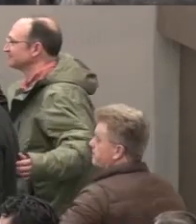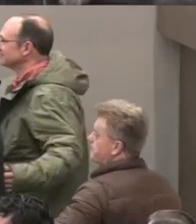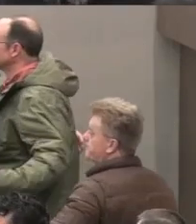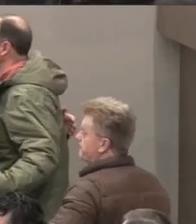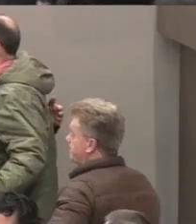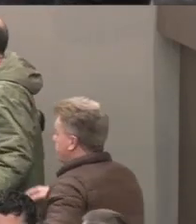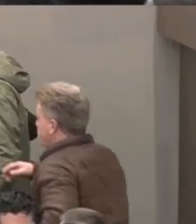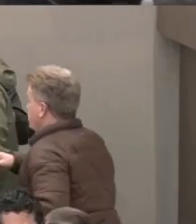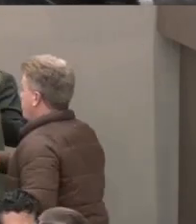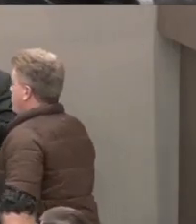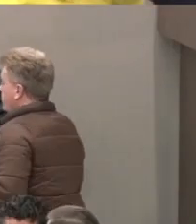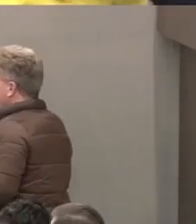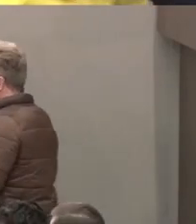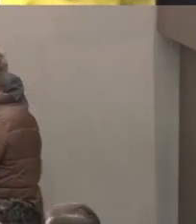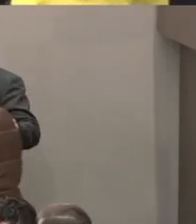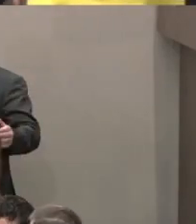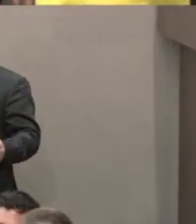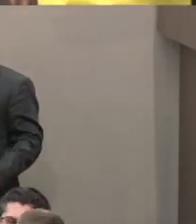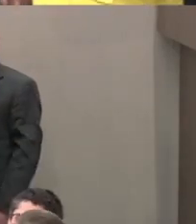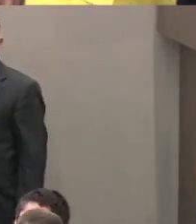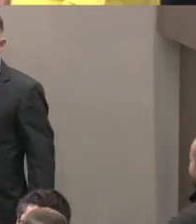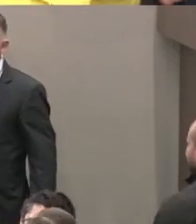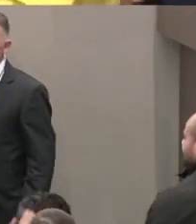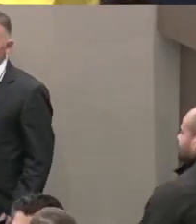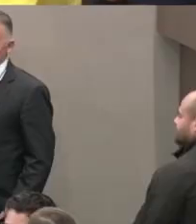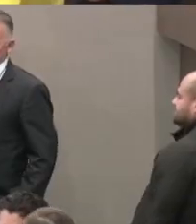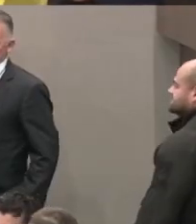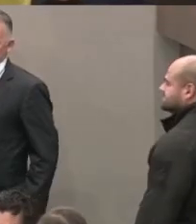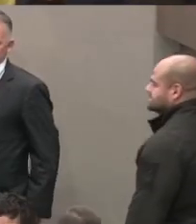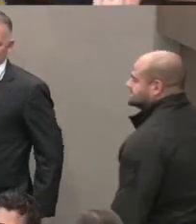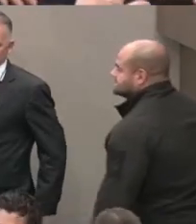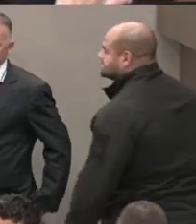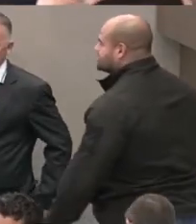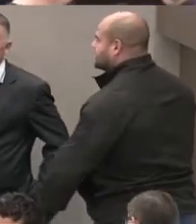Dá um jeito aí, ó, fica à vontade. Deixa eu tirar a câmera dele.